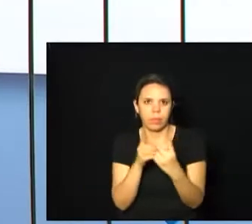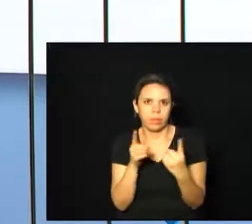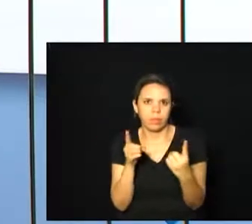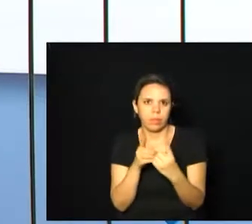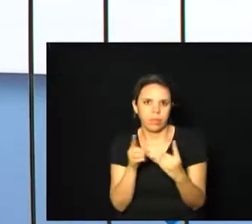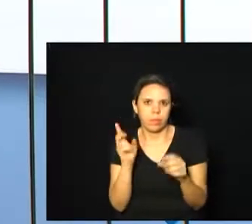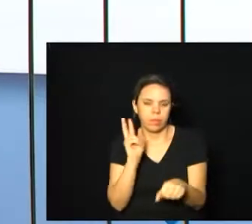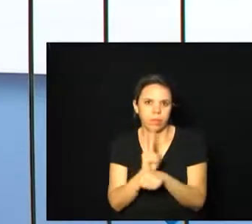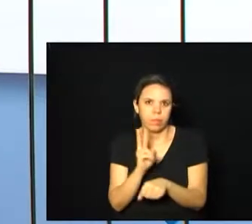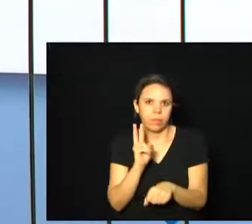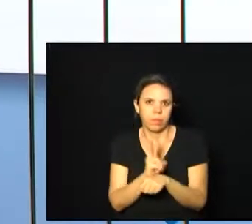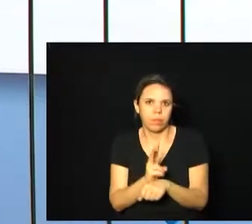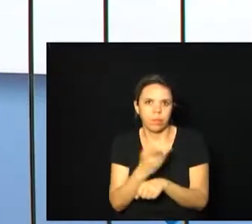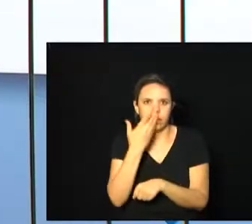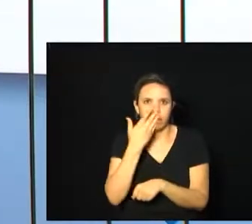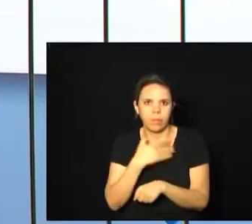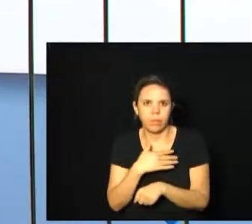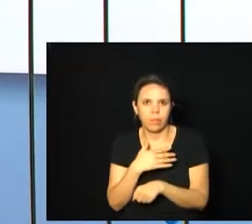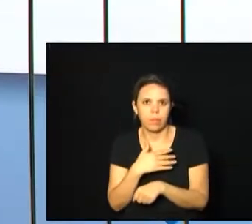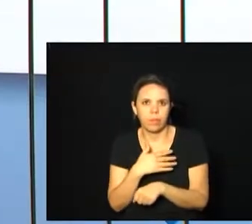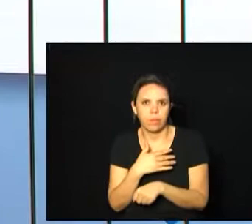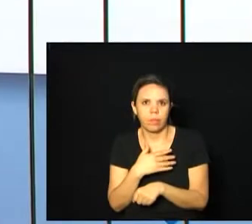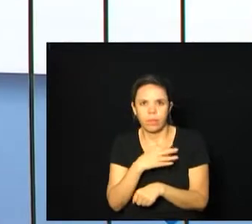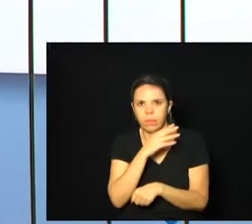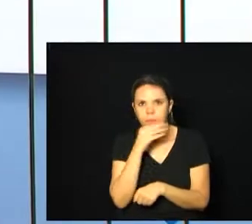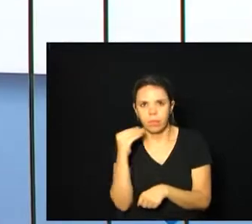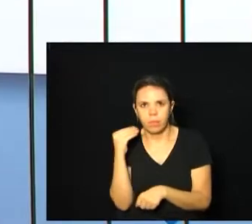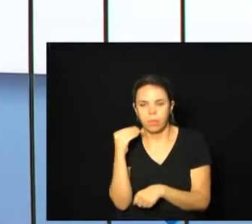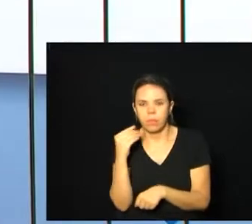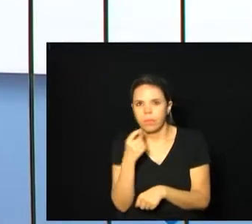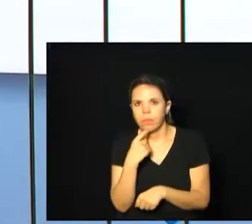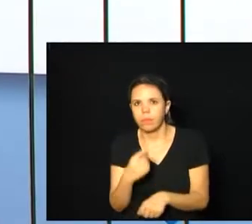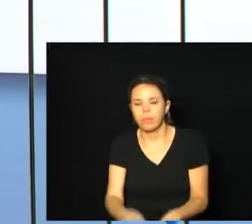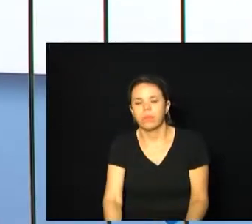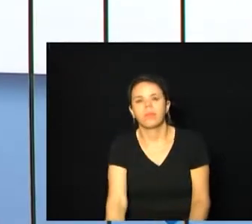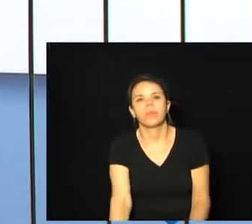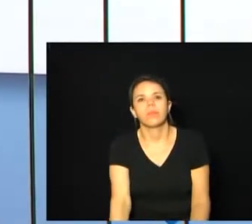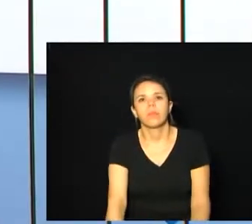e Proteção à Criança e ao Adolescente em Campinas.